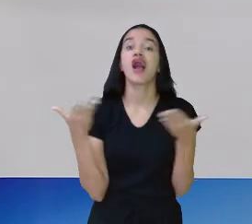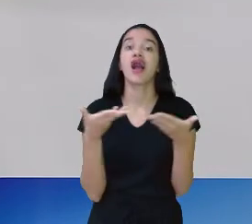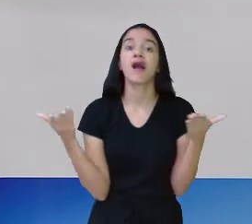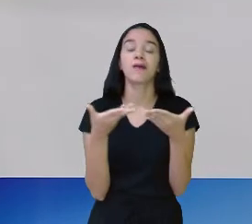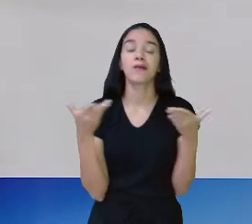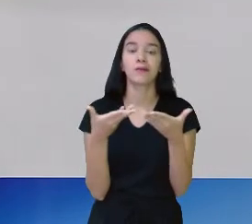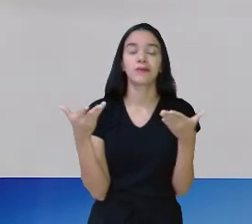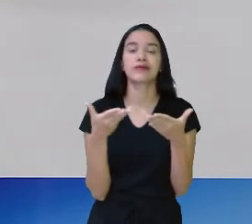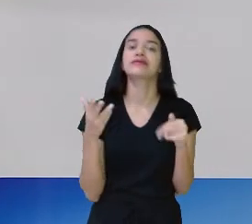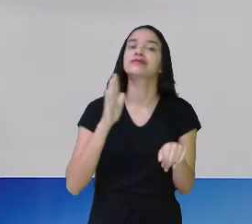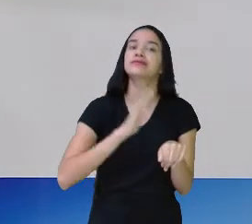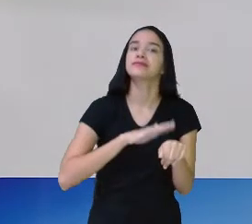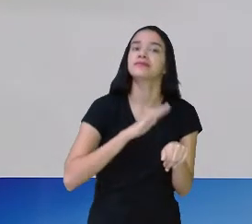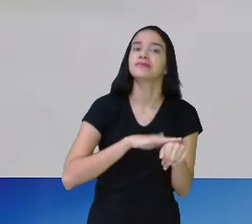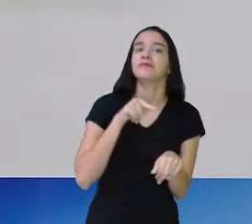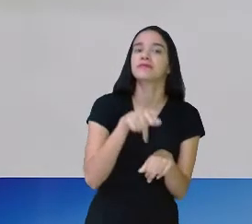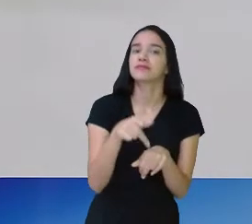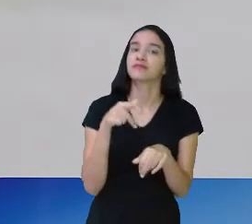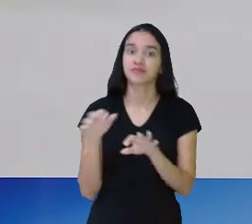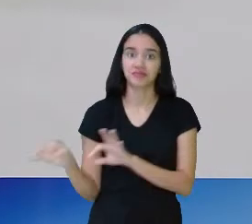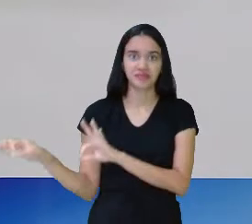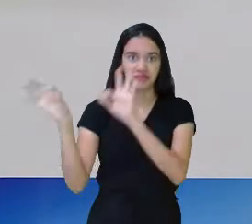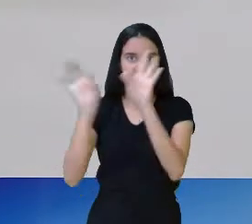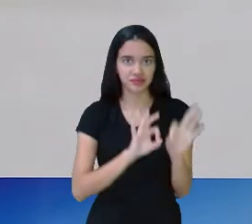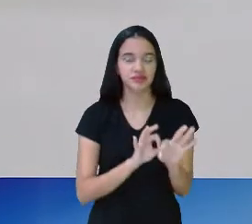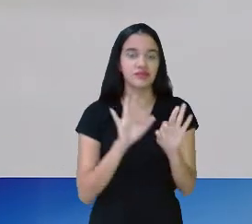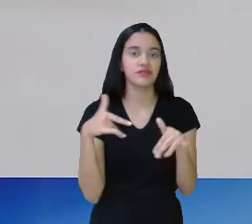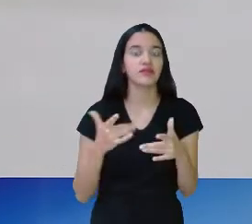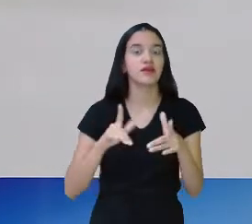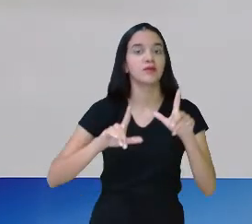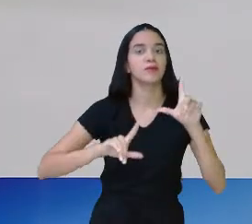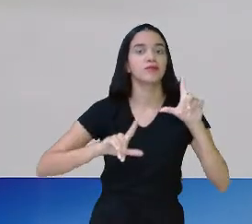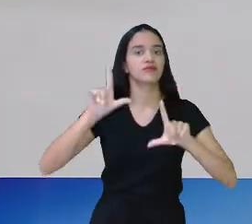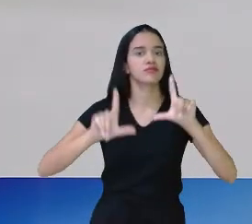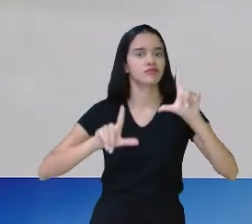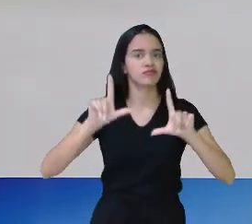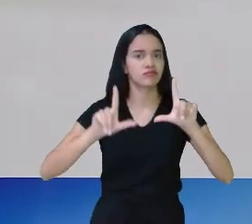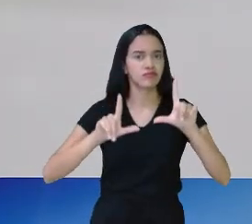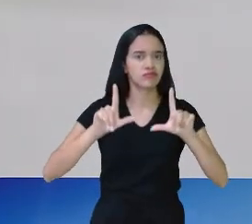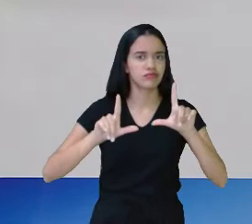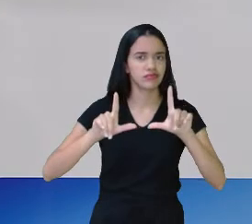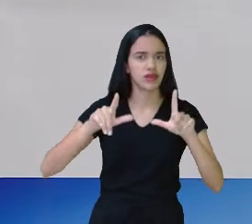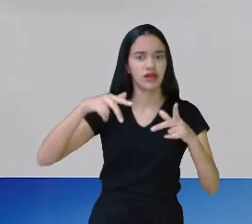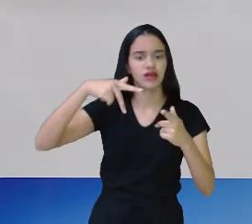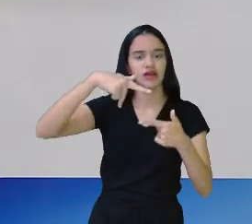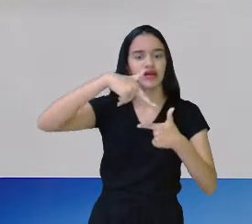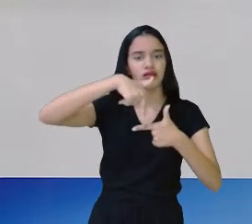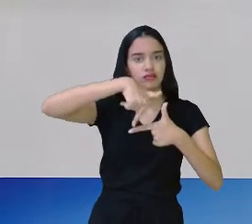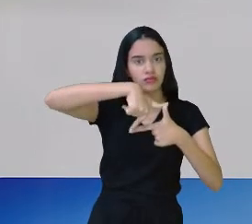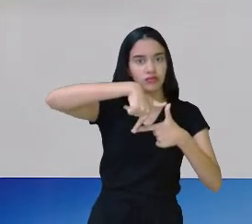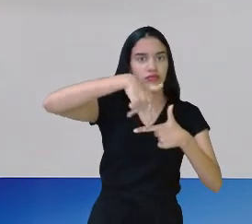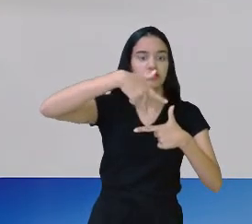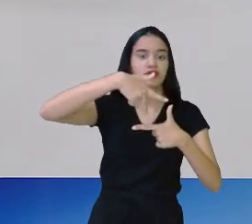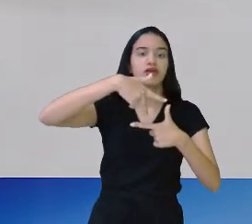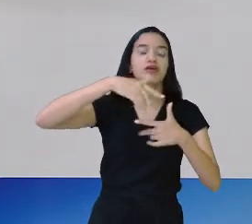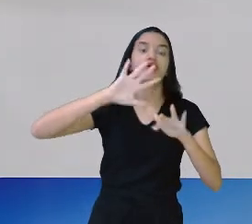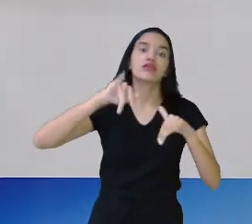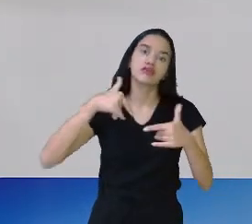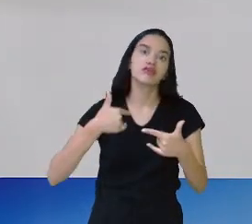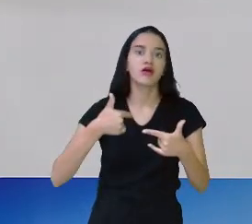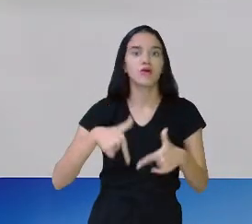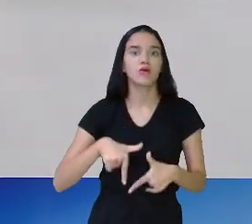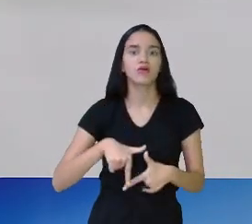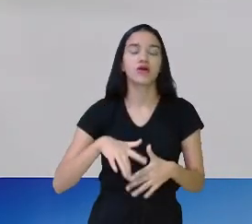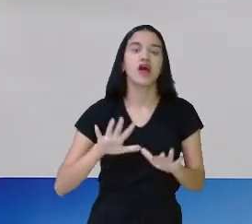nesse momento, você está me acompanhando por um aparelho certamente retangular. Normalmente as TVs, né,